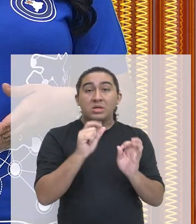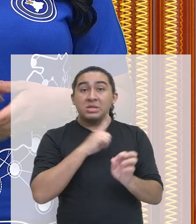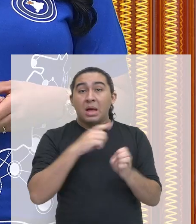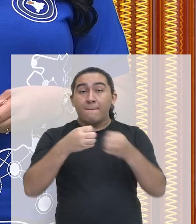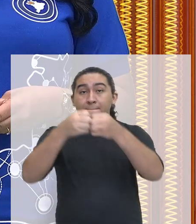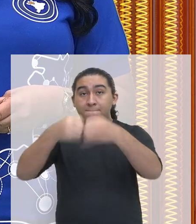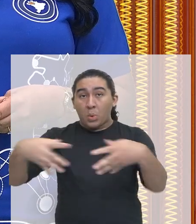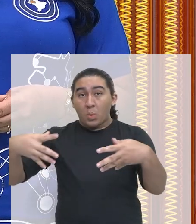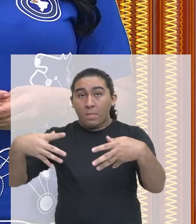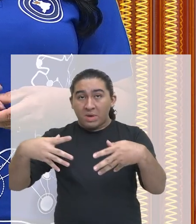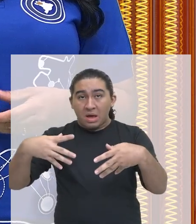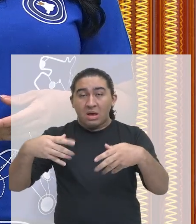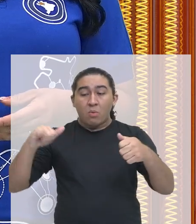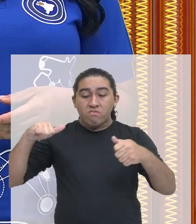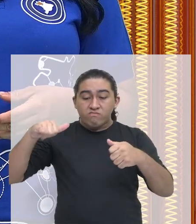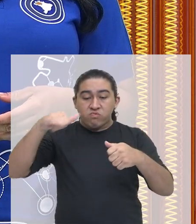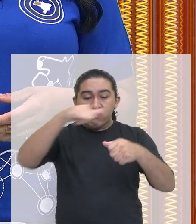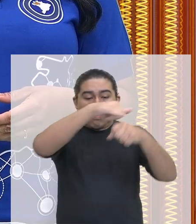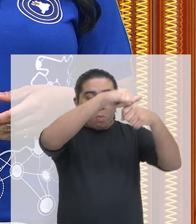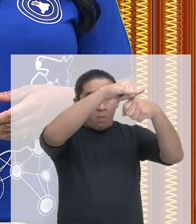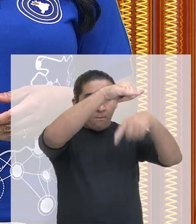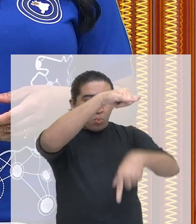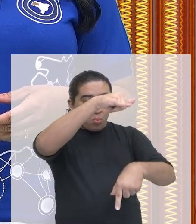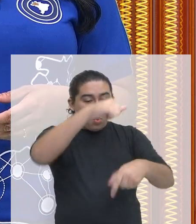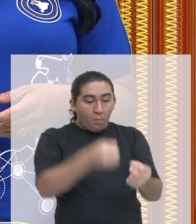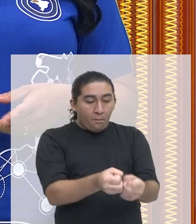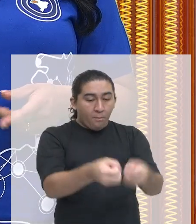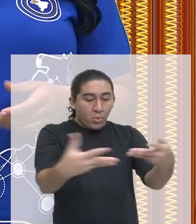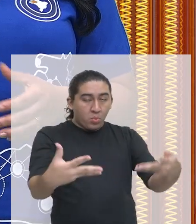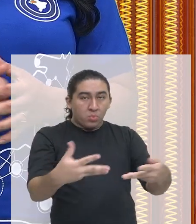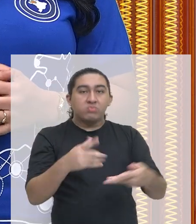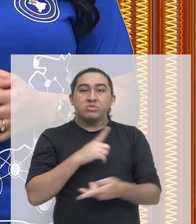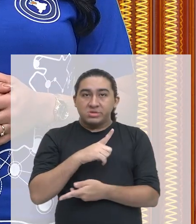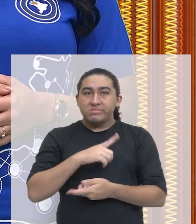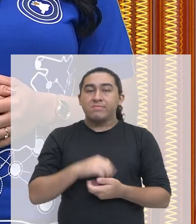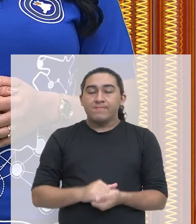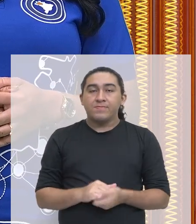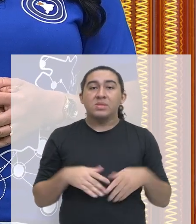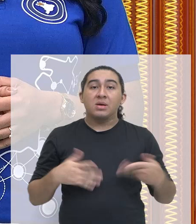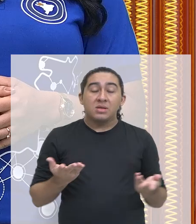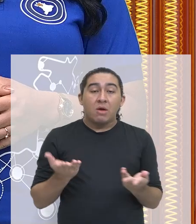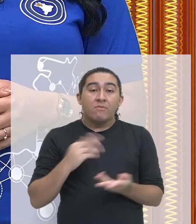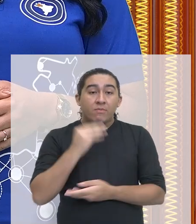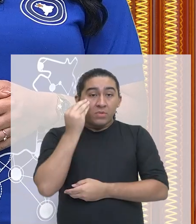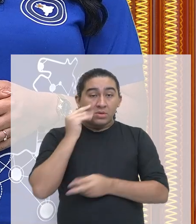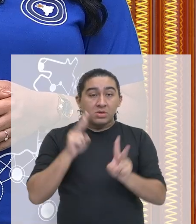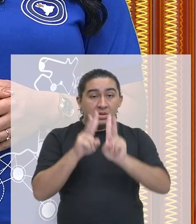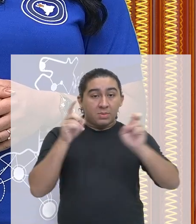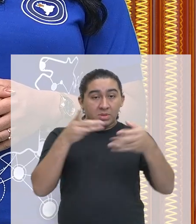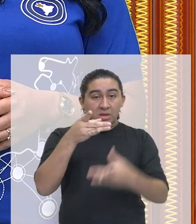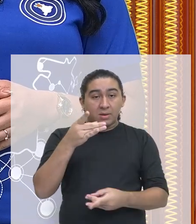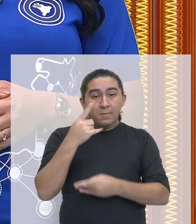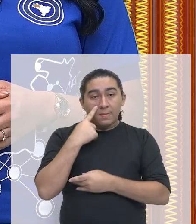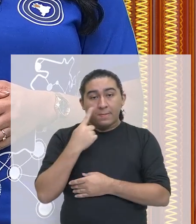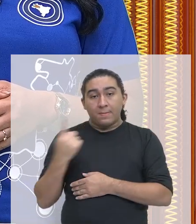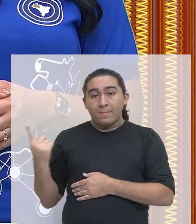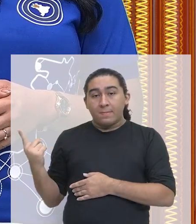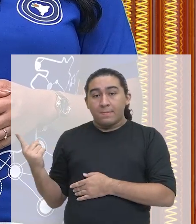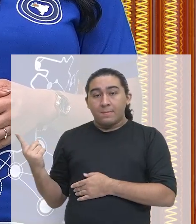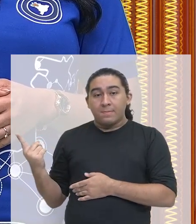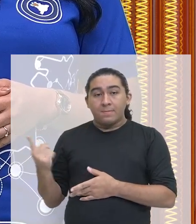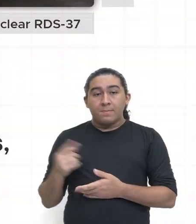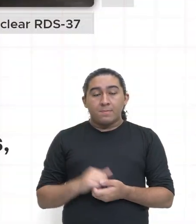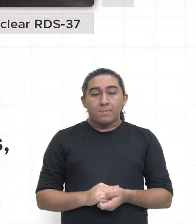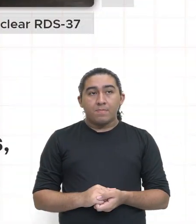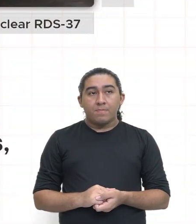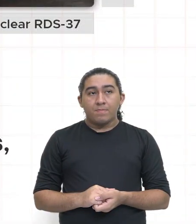eles ameaçavam justamente a detonação de armas nucleares. Então, vamos lá para os principais aspectos da corrida